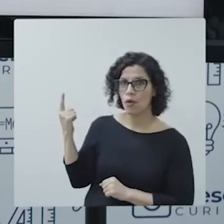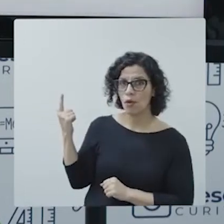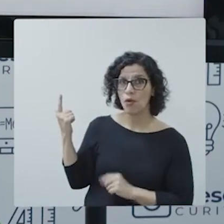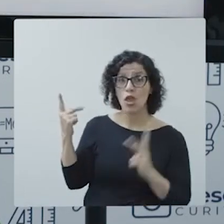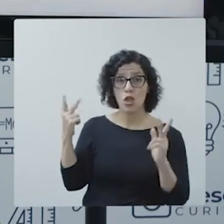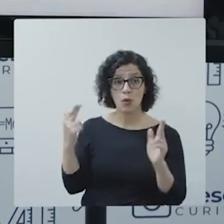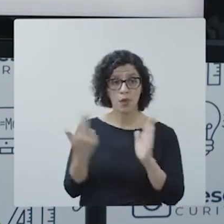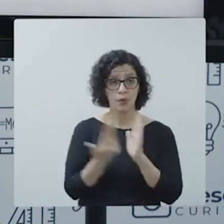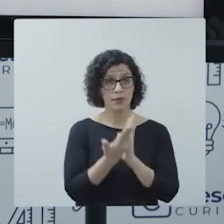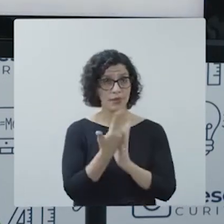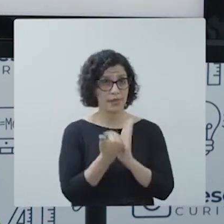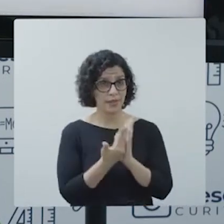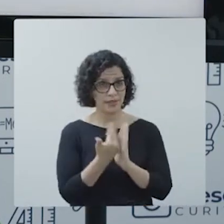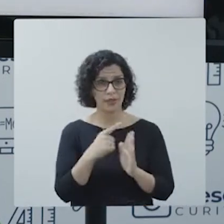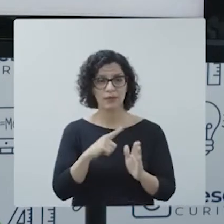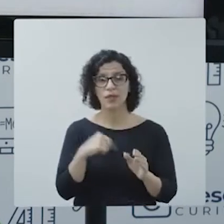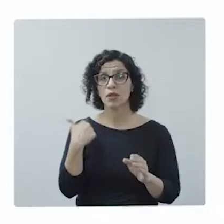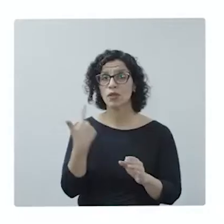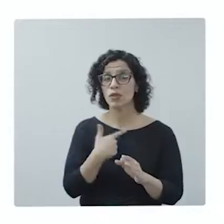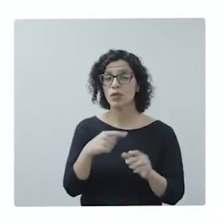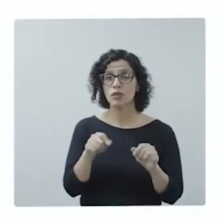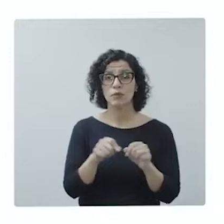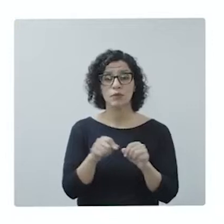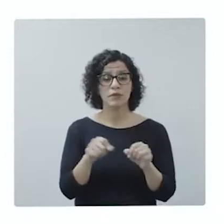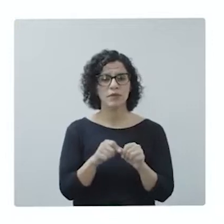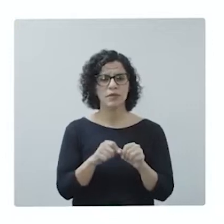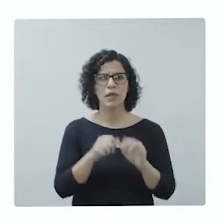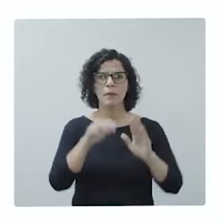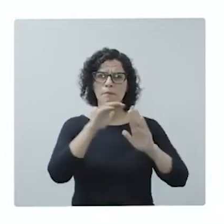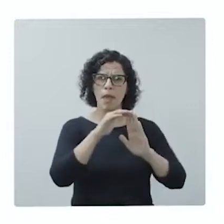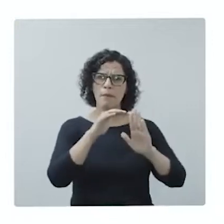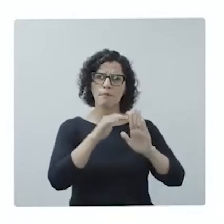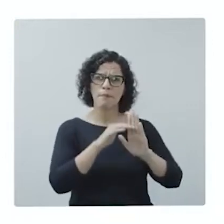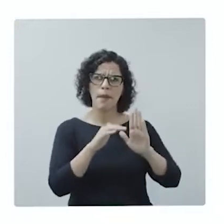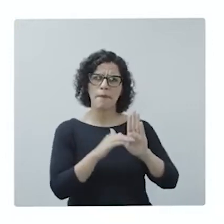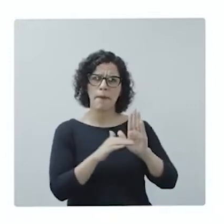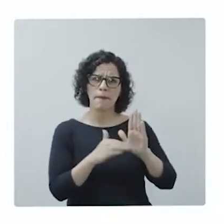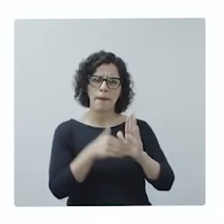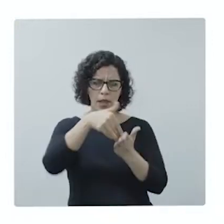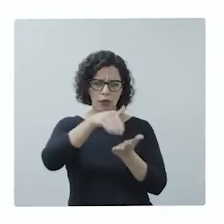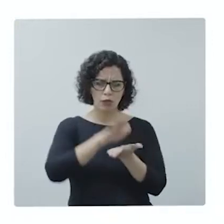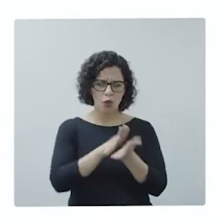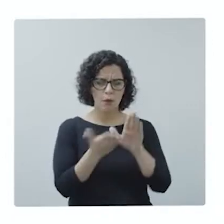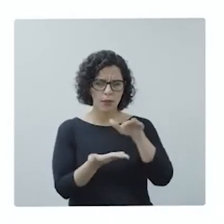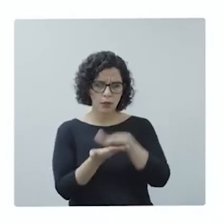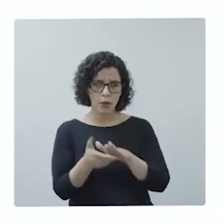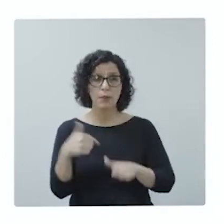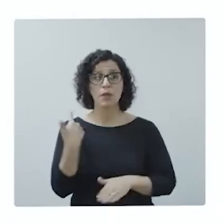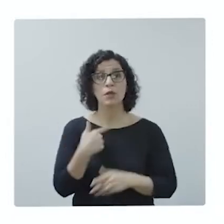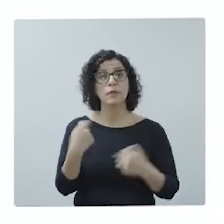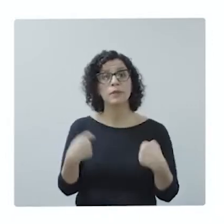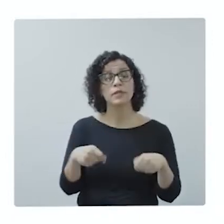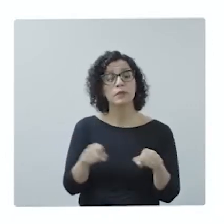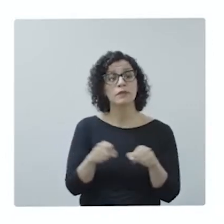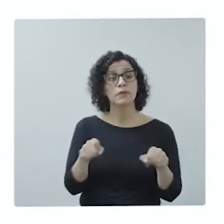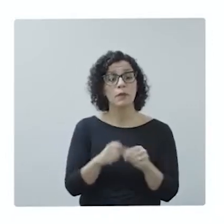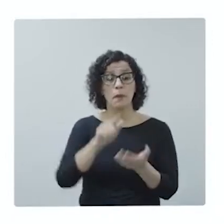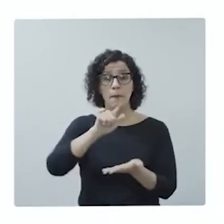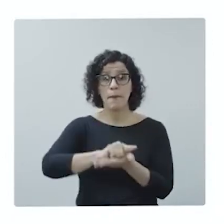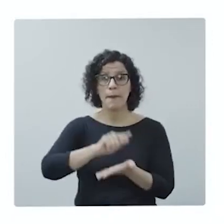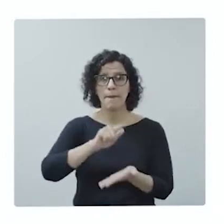a imagem na tela, dos passos da dobradura, nós temos que deixar a